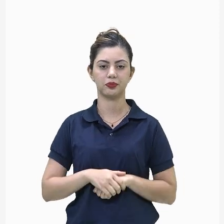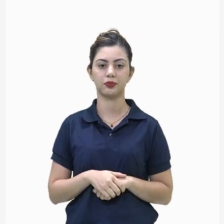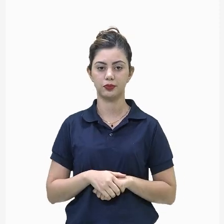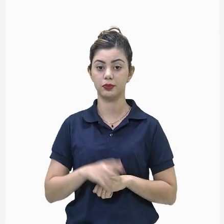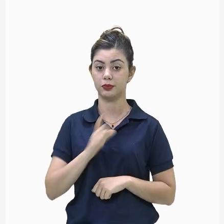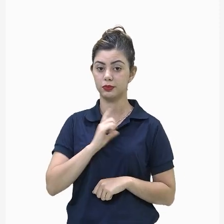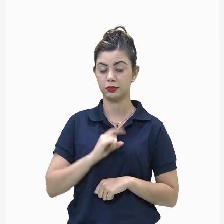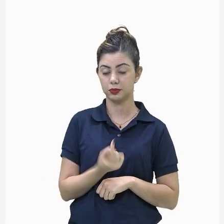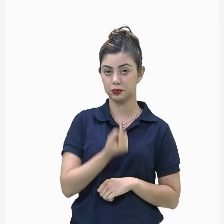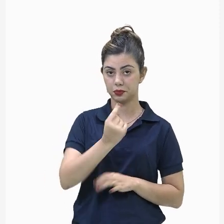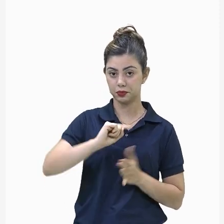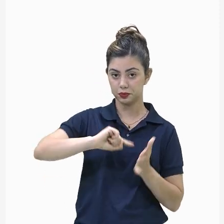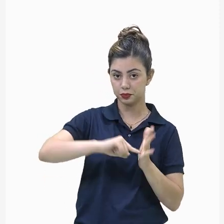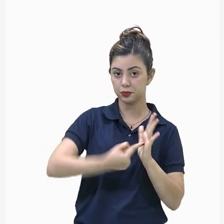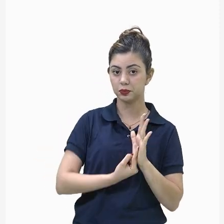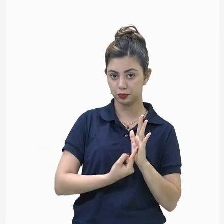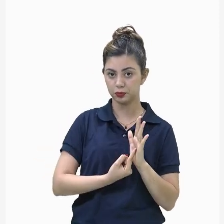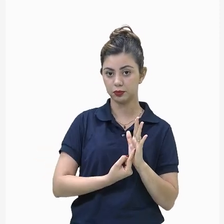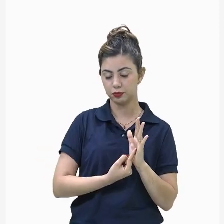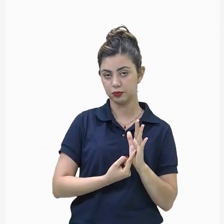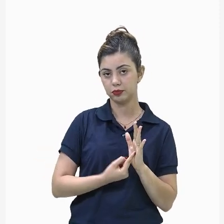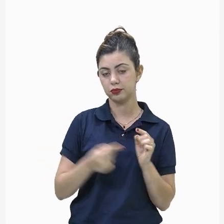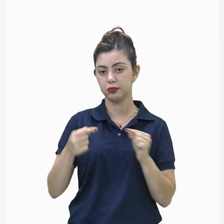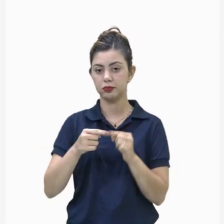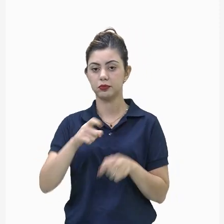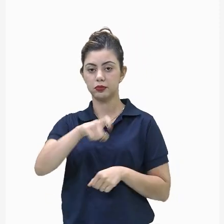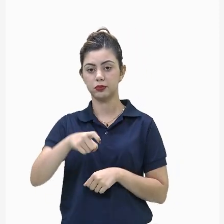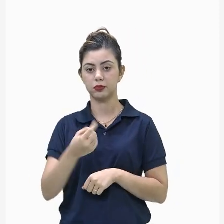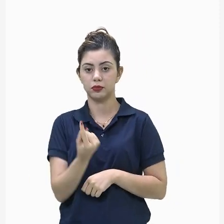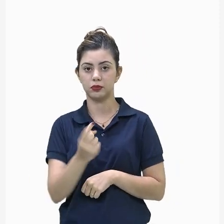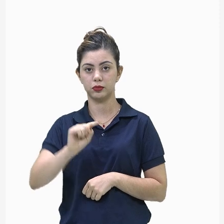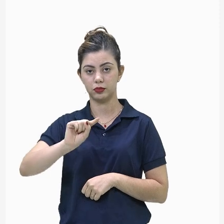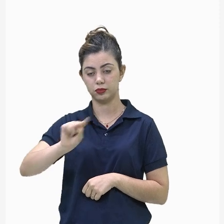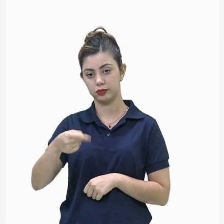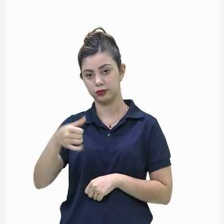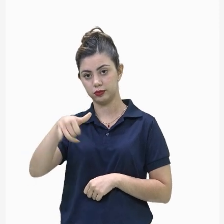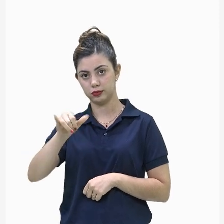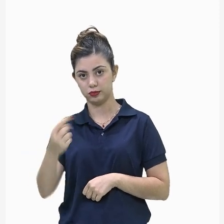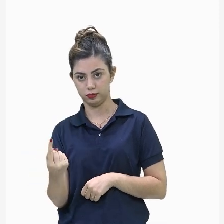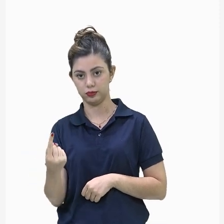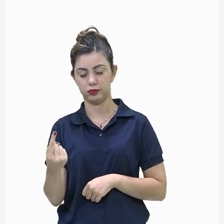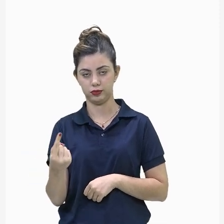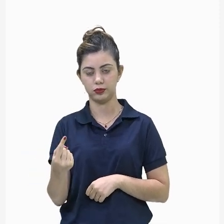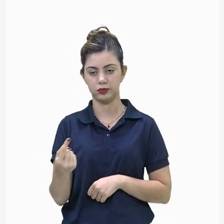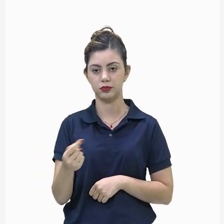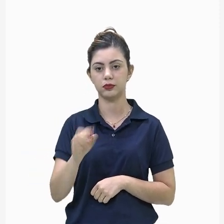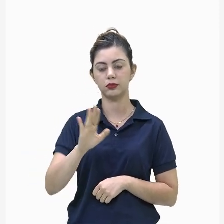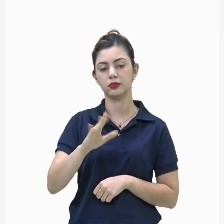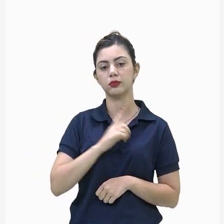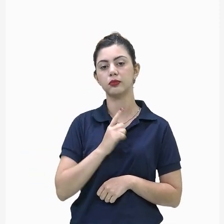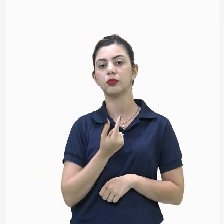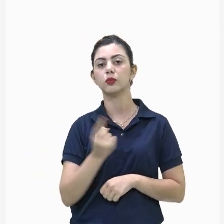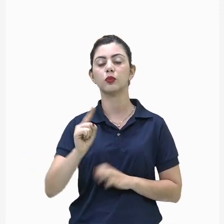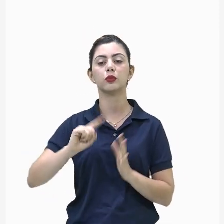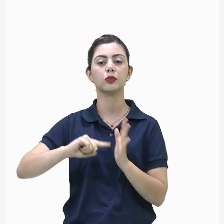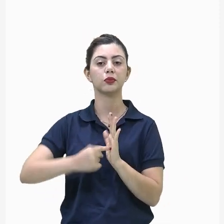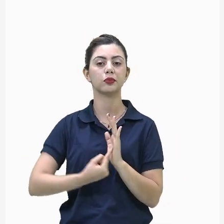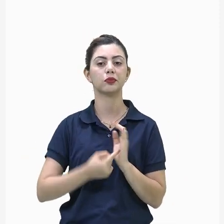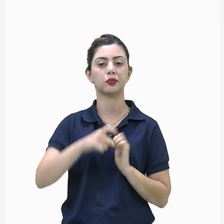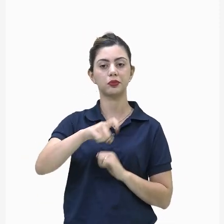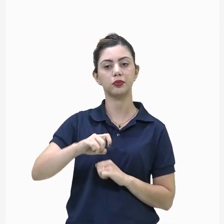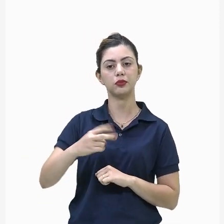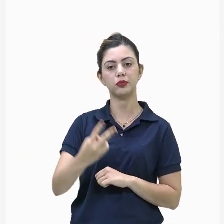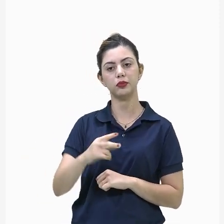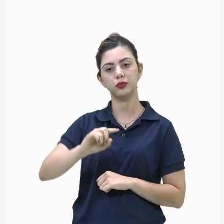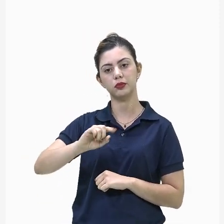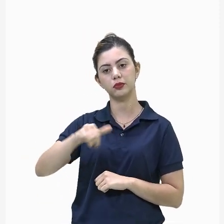ponto, que nós estamos chamando aí de x1 e y1, as coordenadas dele. e um segundo ponto chamado de x2 e